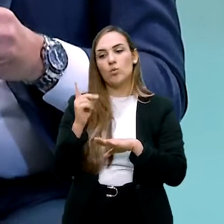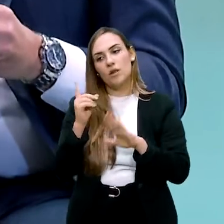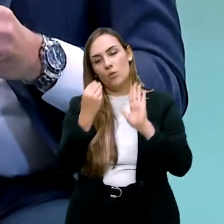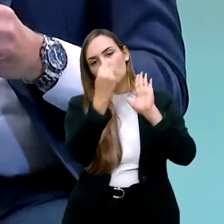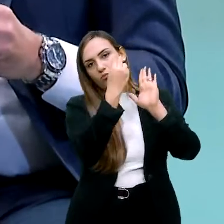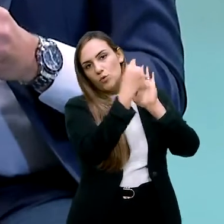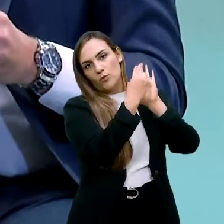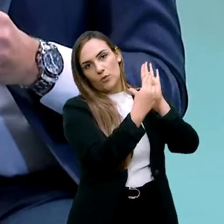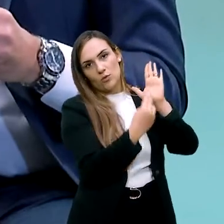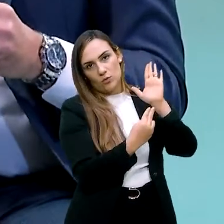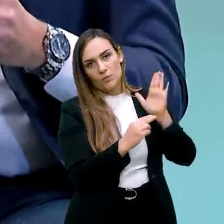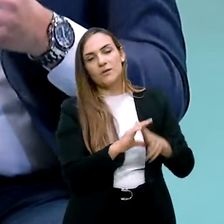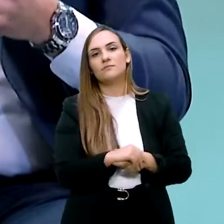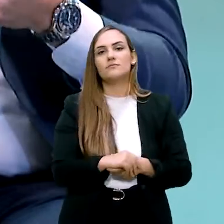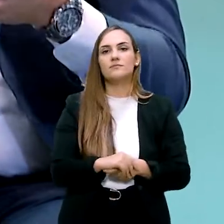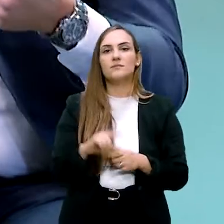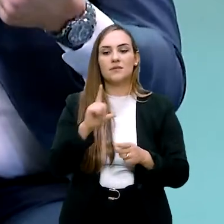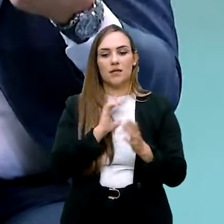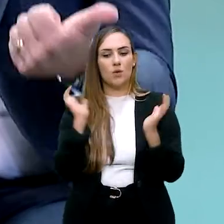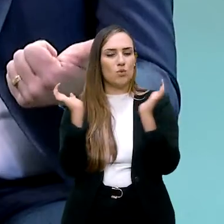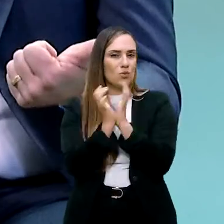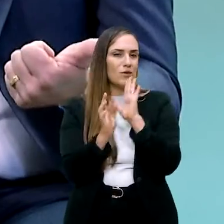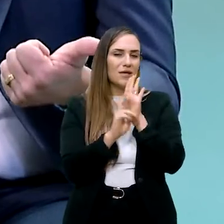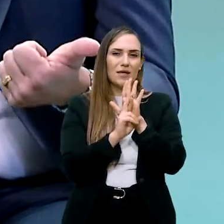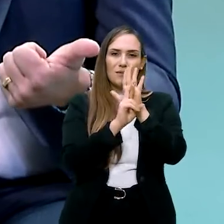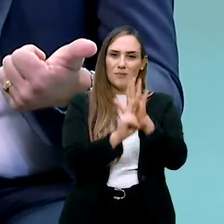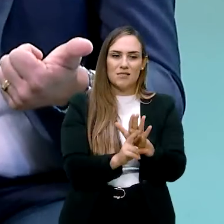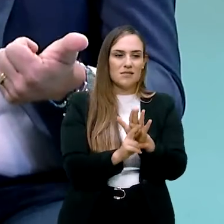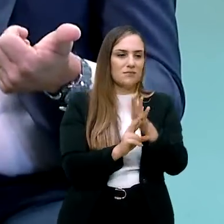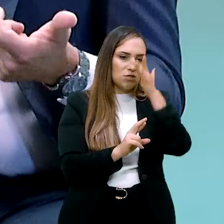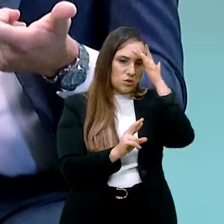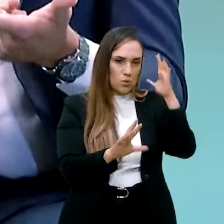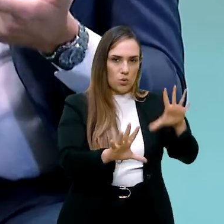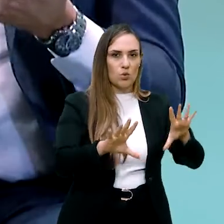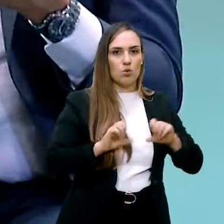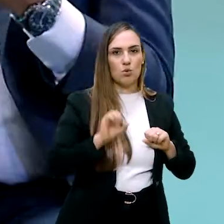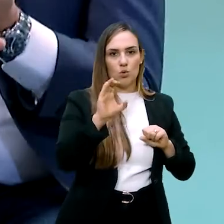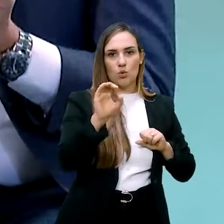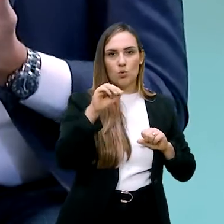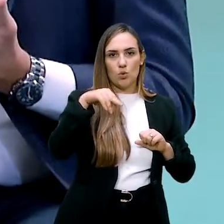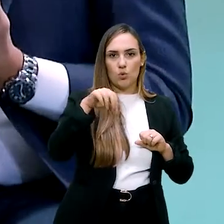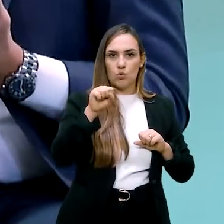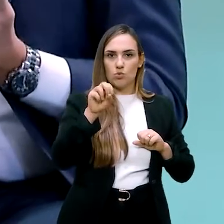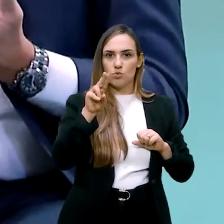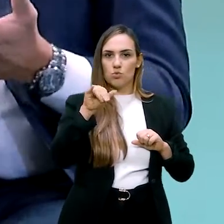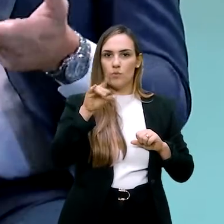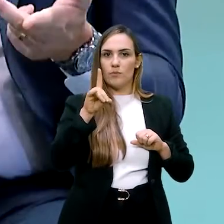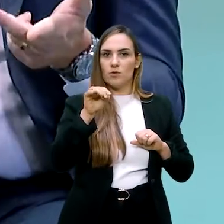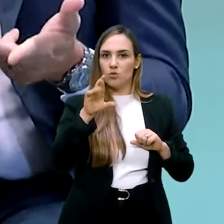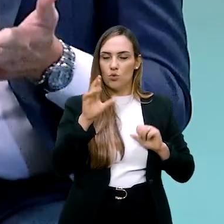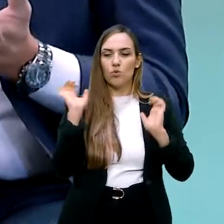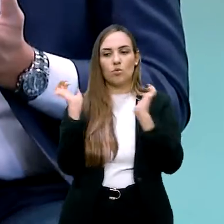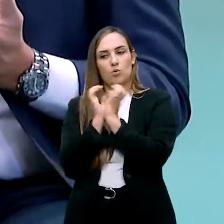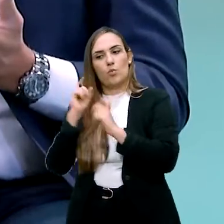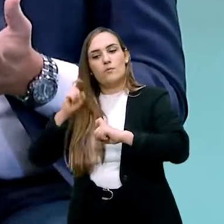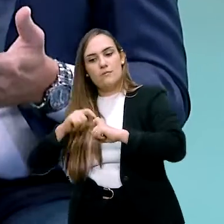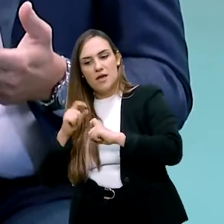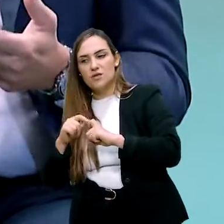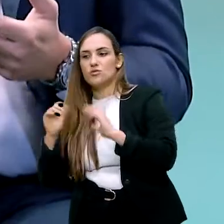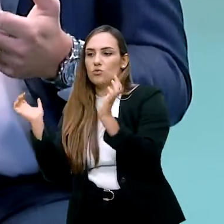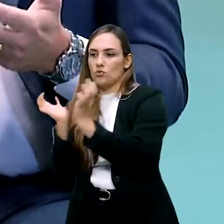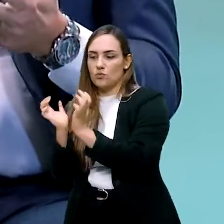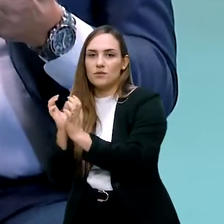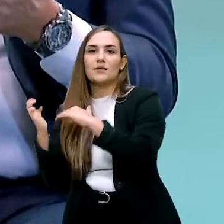Essa comissão, inclusive, ela é formada por representantes dos consumidores, por representantes da classe médica e de outras áreas de